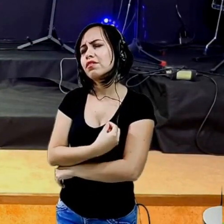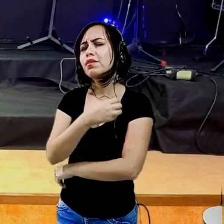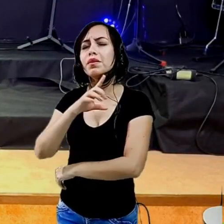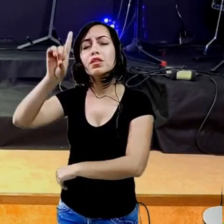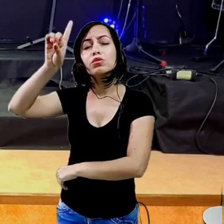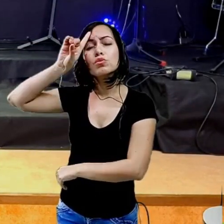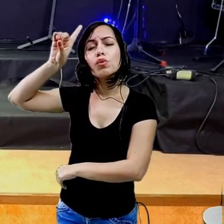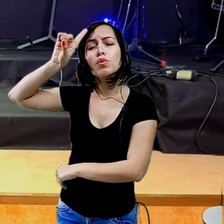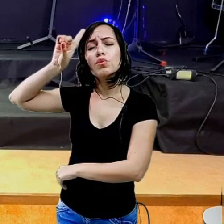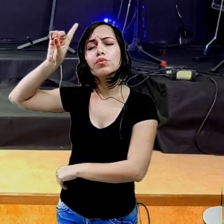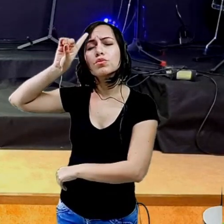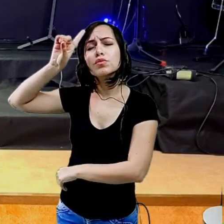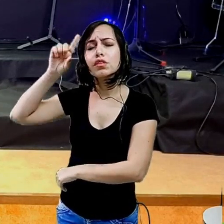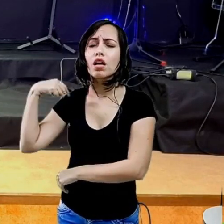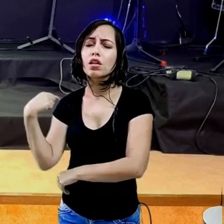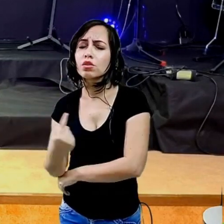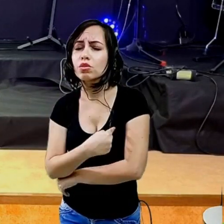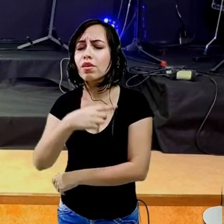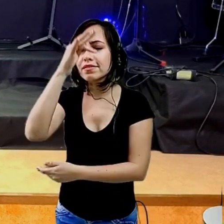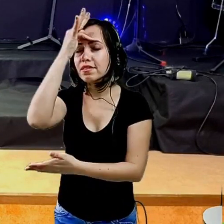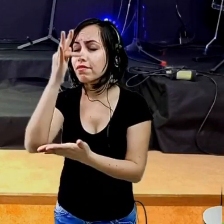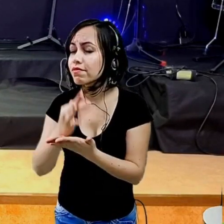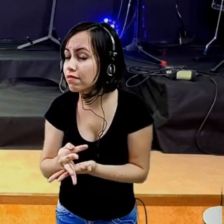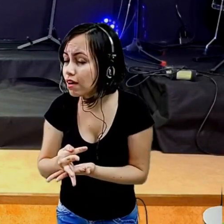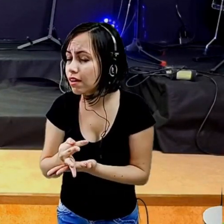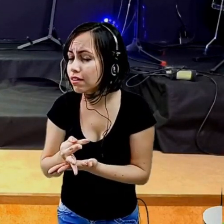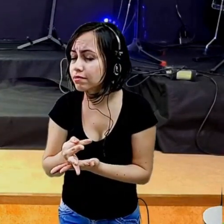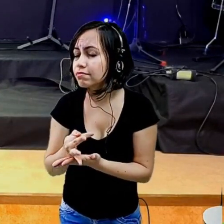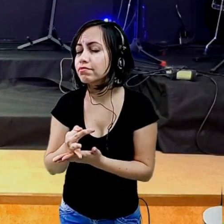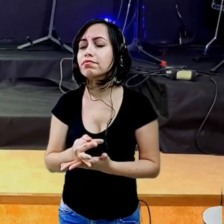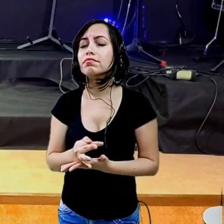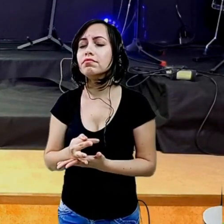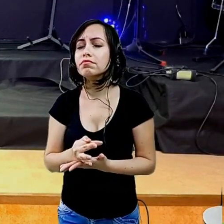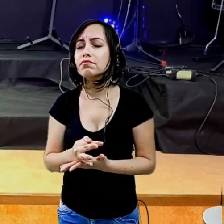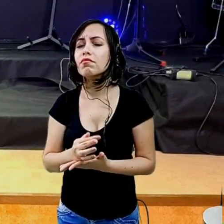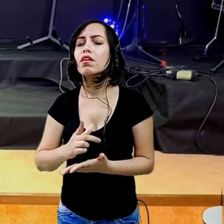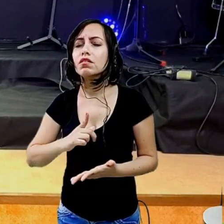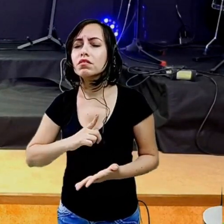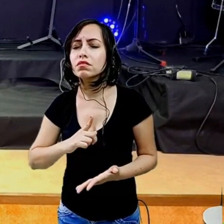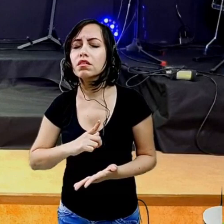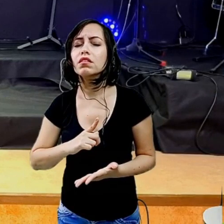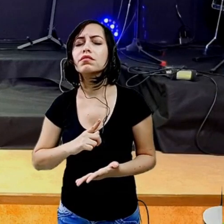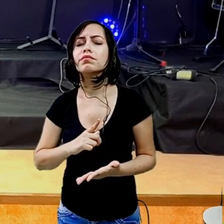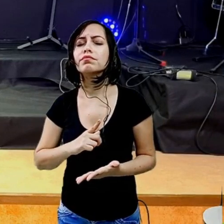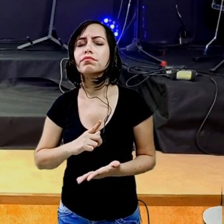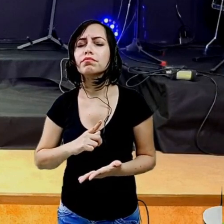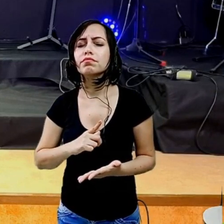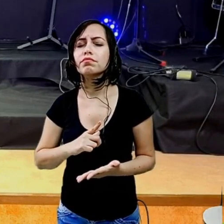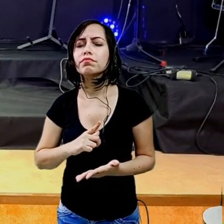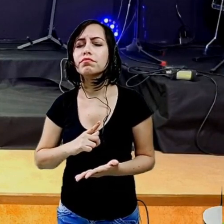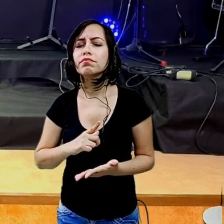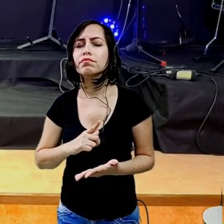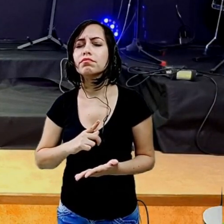cada dia, Pai, nossa fé seja contemplada e alimentada pelo Senhor,